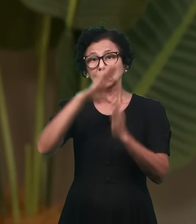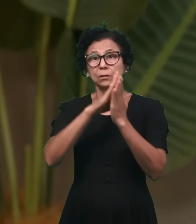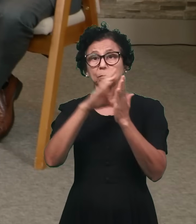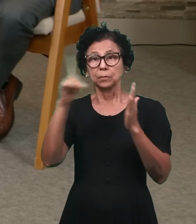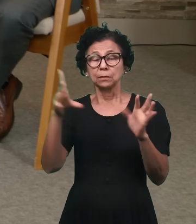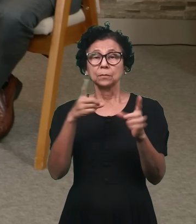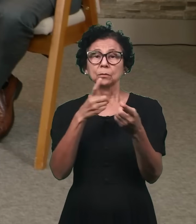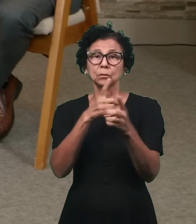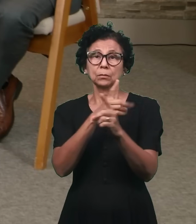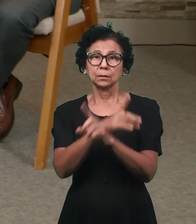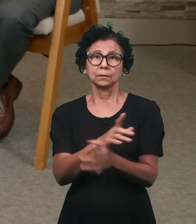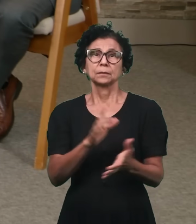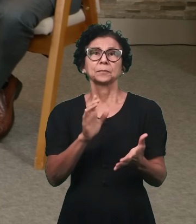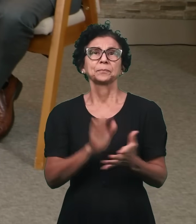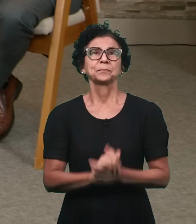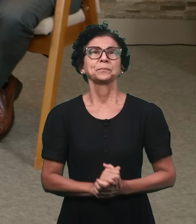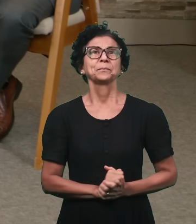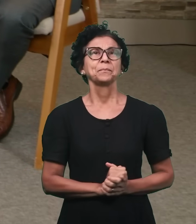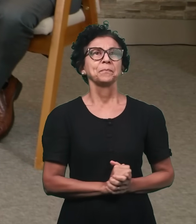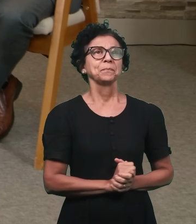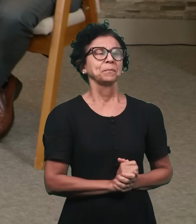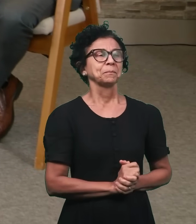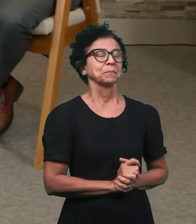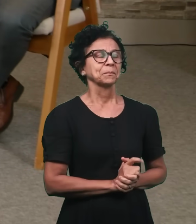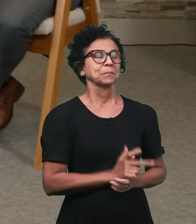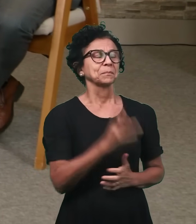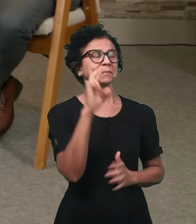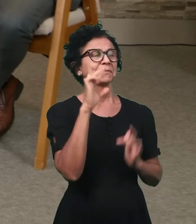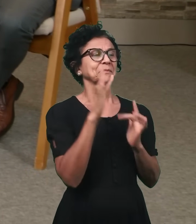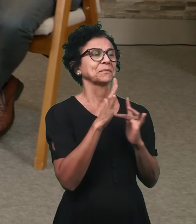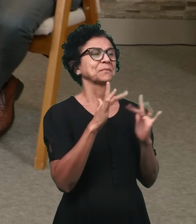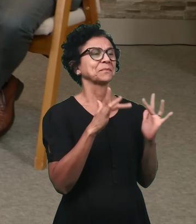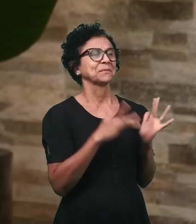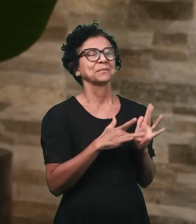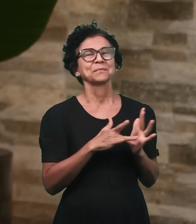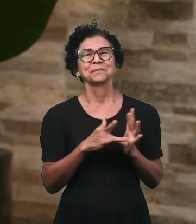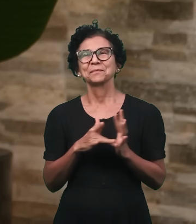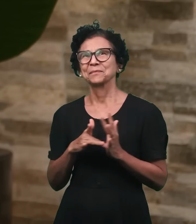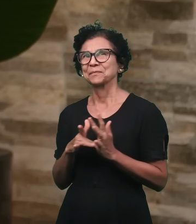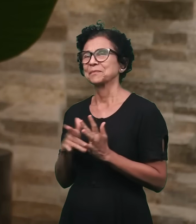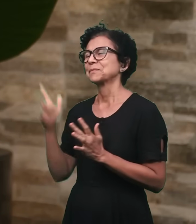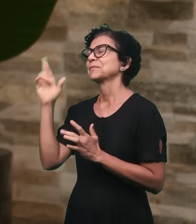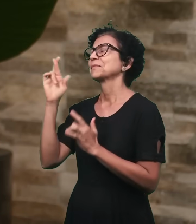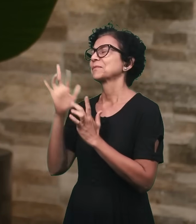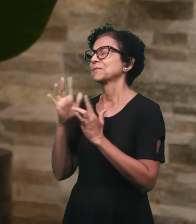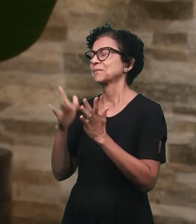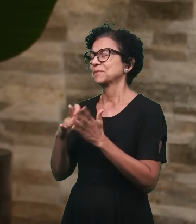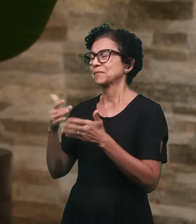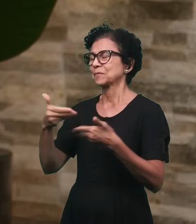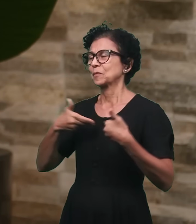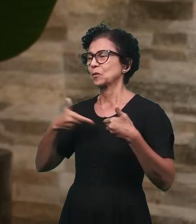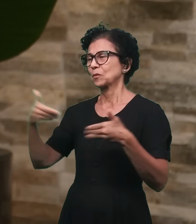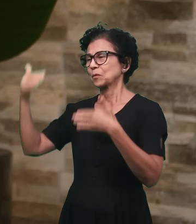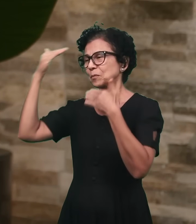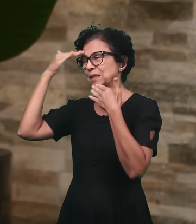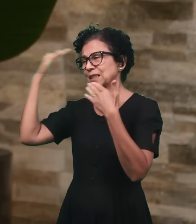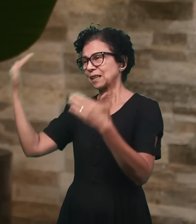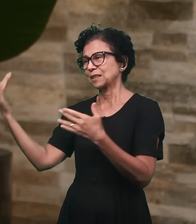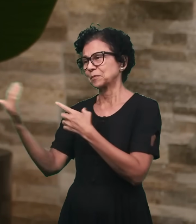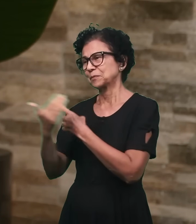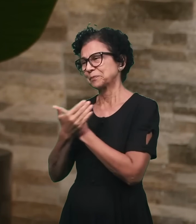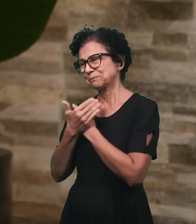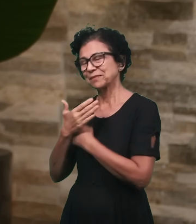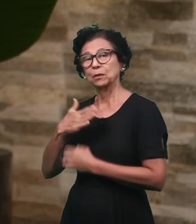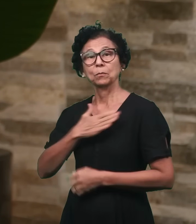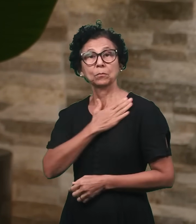muito bem-vindo, doutor Fernando, a paz do Senhor Jesus. A paz do Senhor, pastor Márcio, muito obrigado pela gentileza de me acolher, de me receber aqui. É um